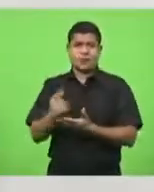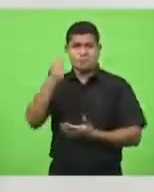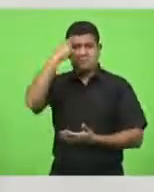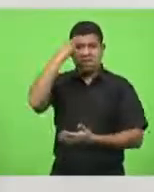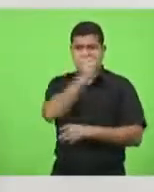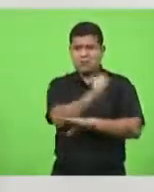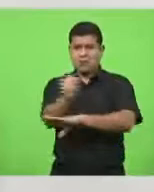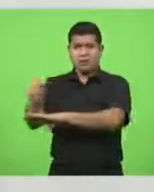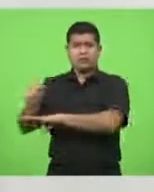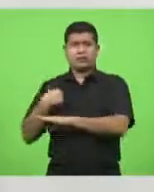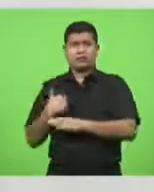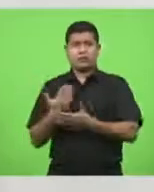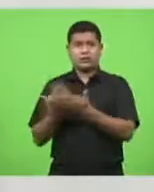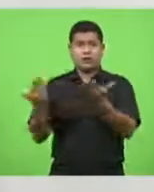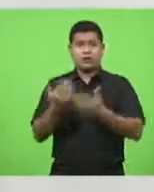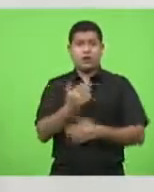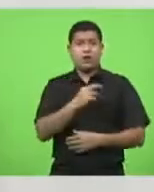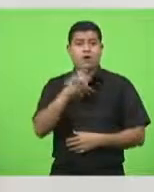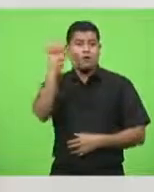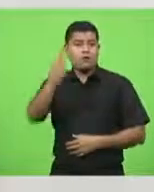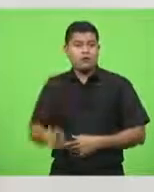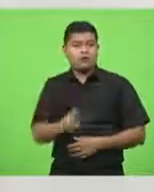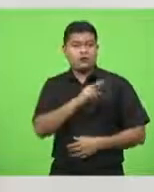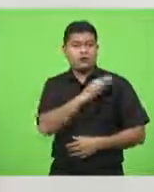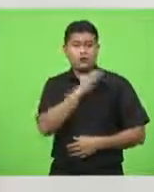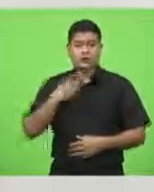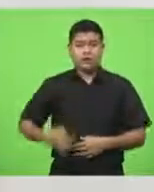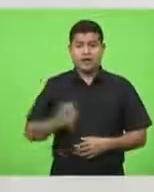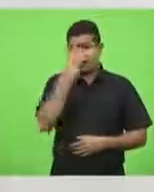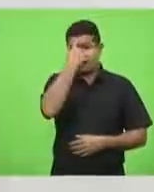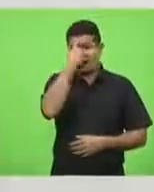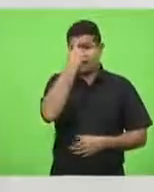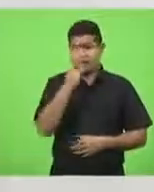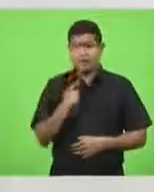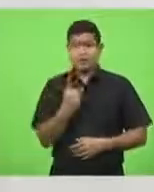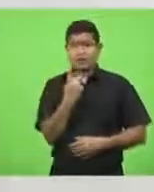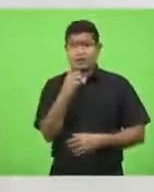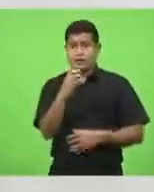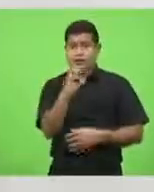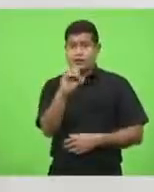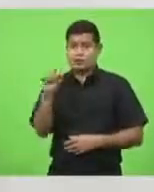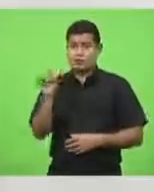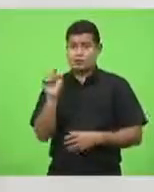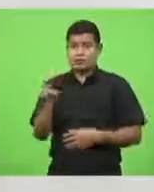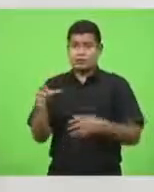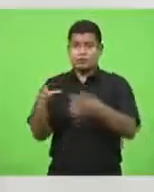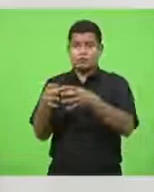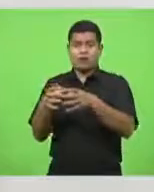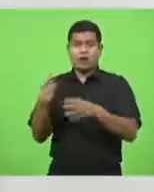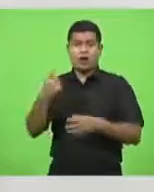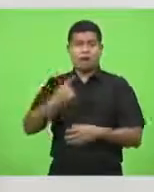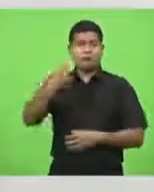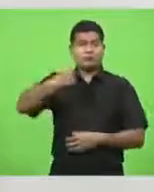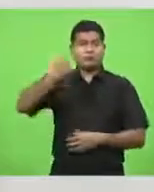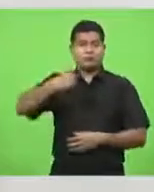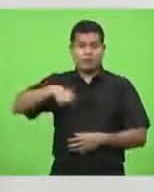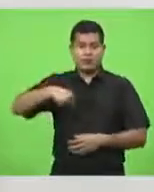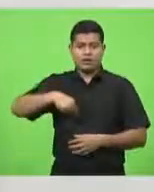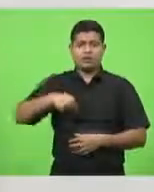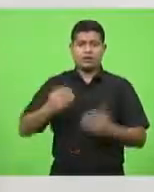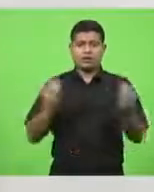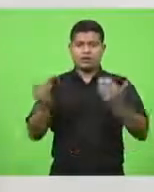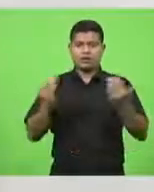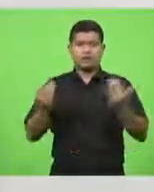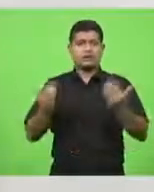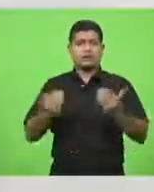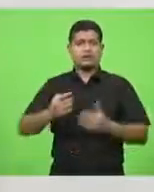Rússia, Índia, China e África do Sul. Em cada 100 mil habitantes, nós somos o primeiro em vacinação. Nós